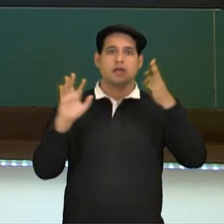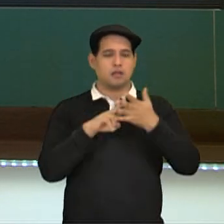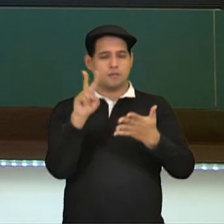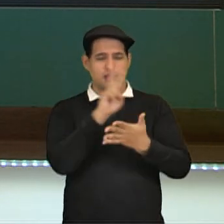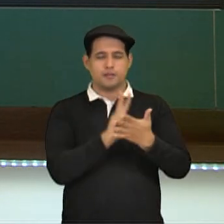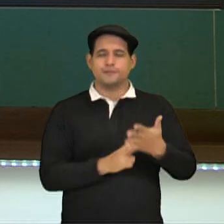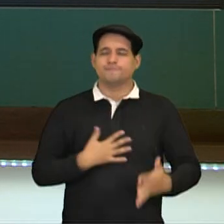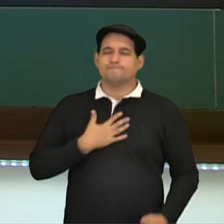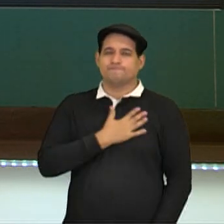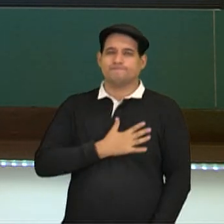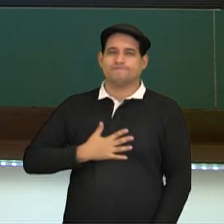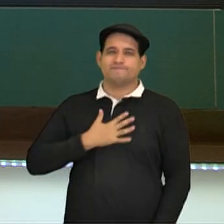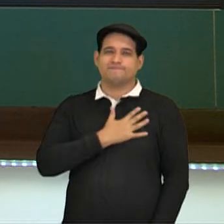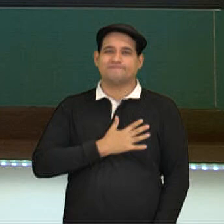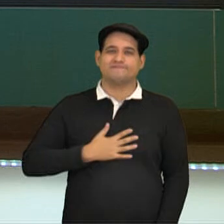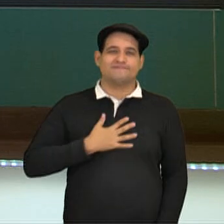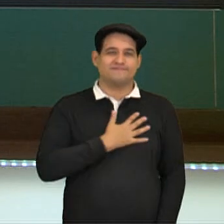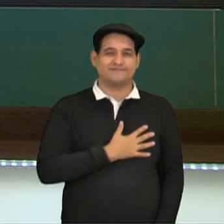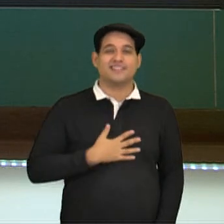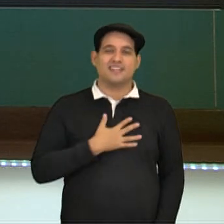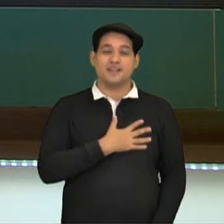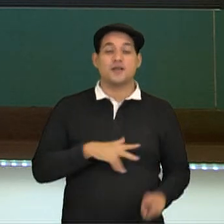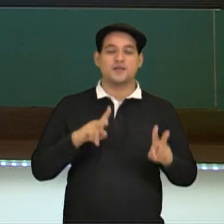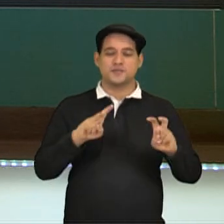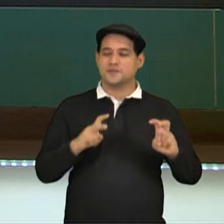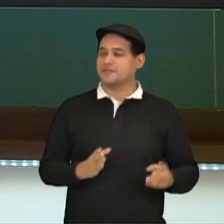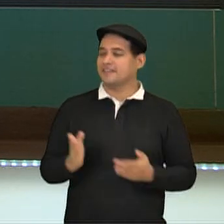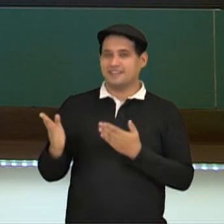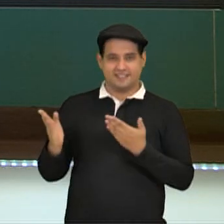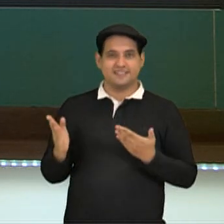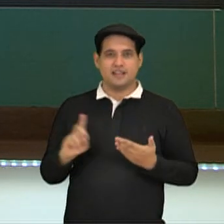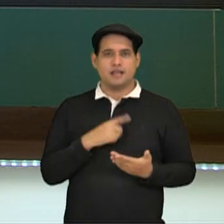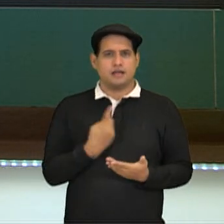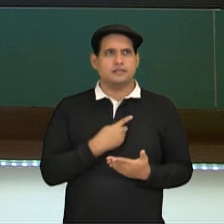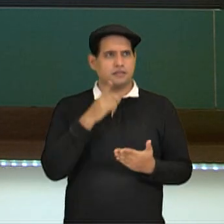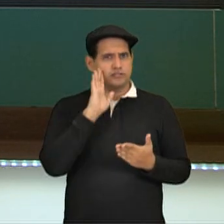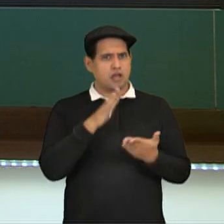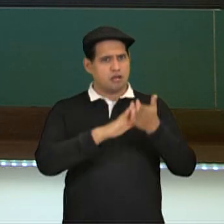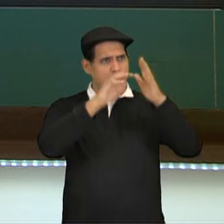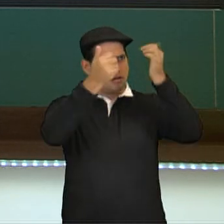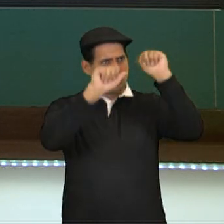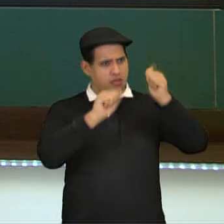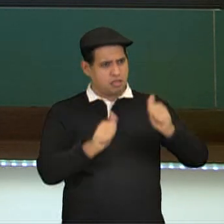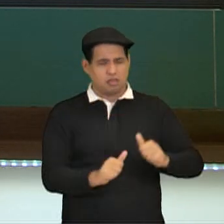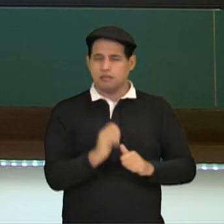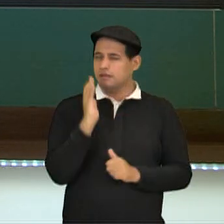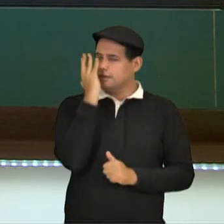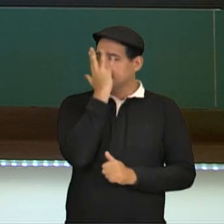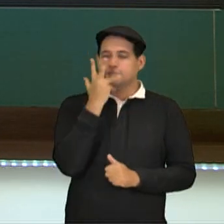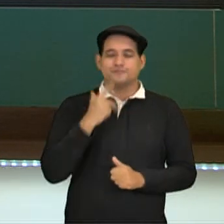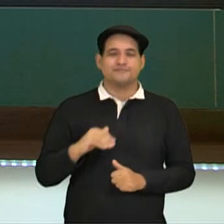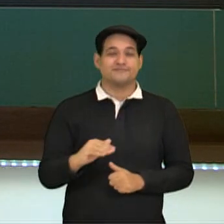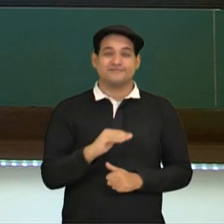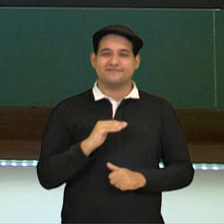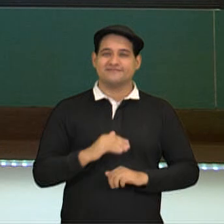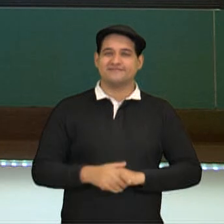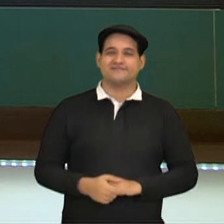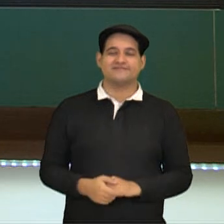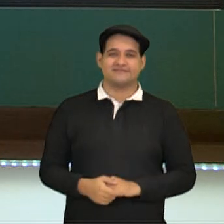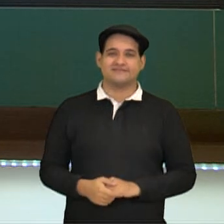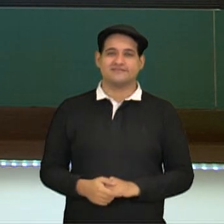leitura prazerosa. Então, é um pouco disso que a gente tem aí sendo analisado no romance Infância do